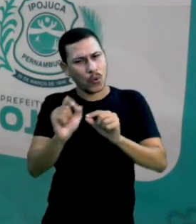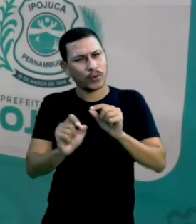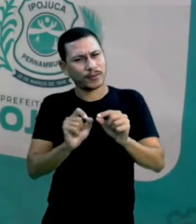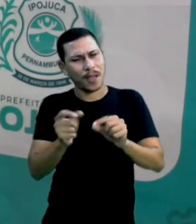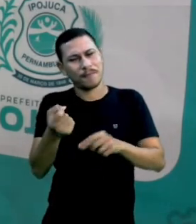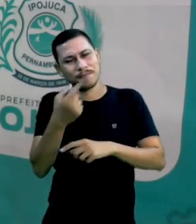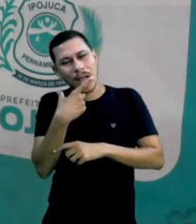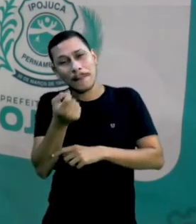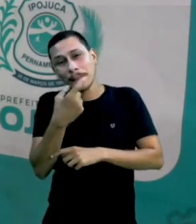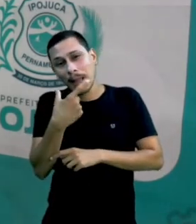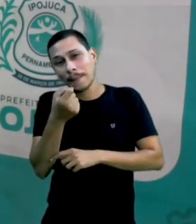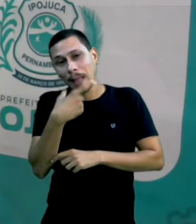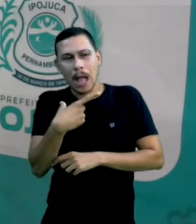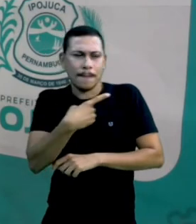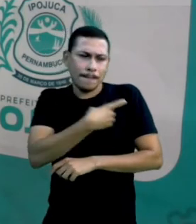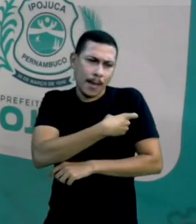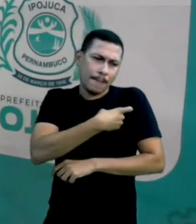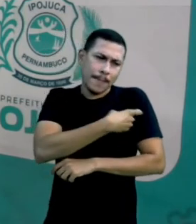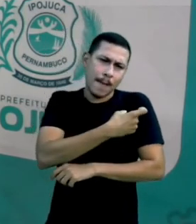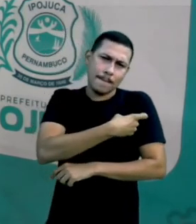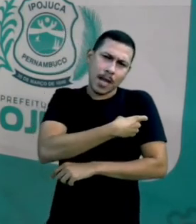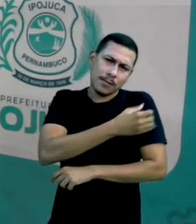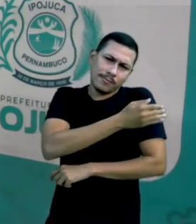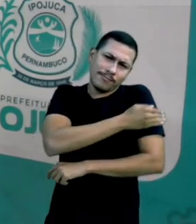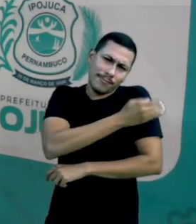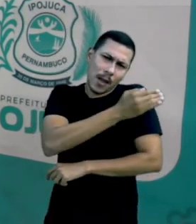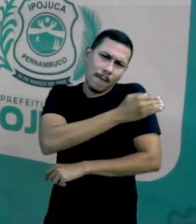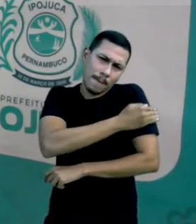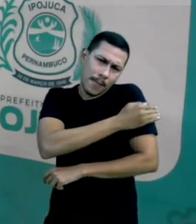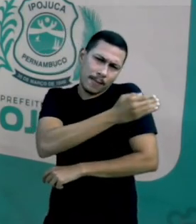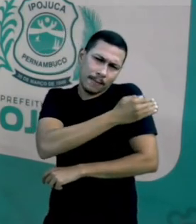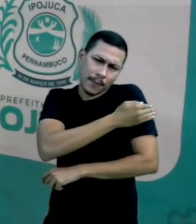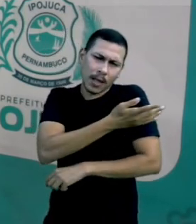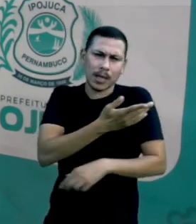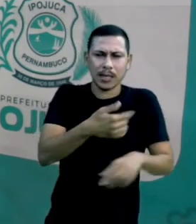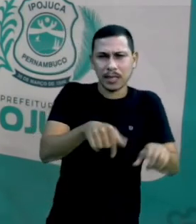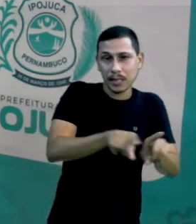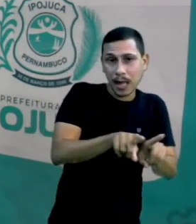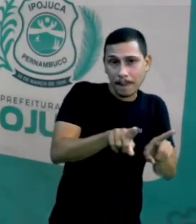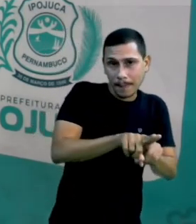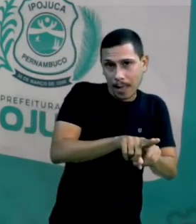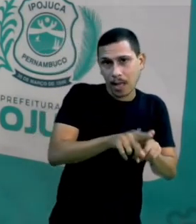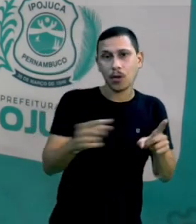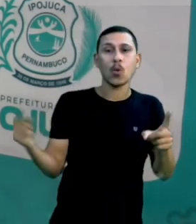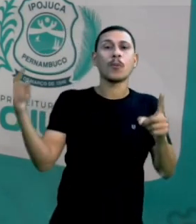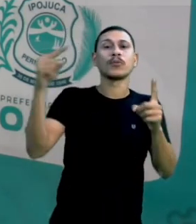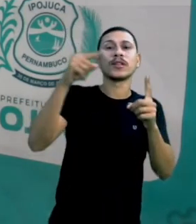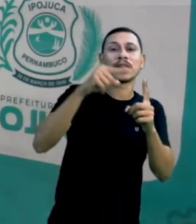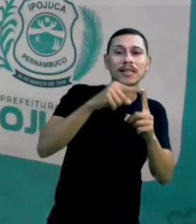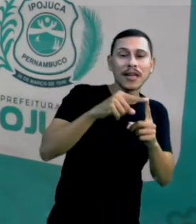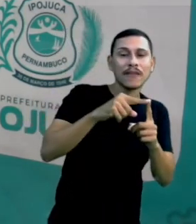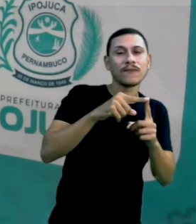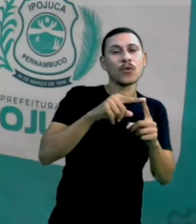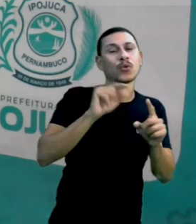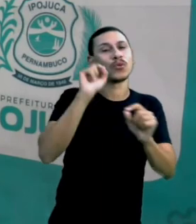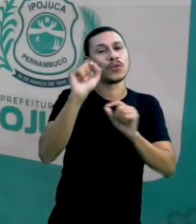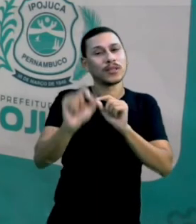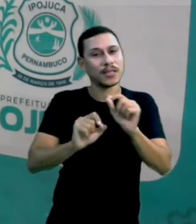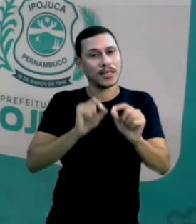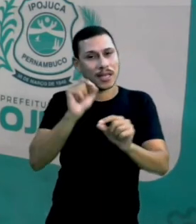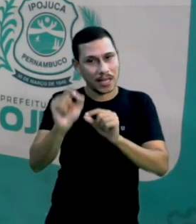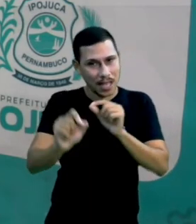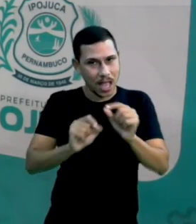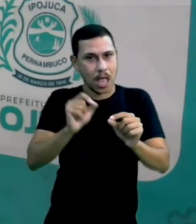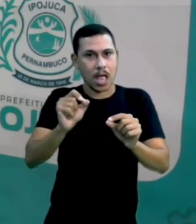dos medicamentos anabólicos, né, por conta da busca pelo desempenho em